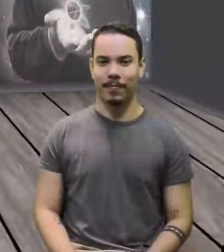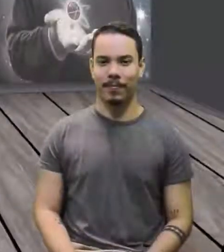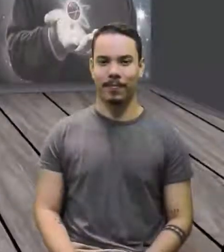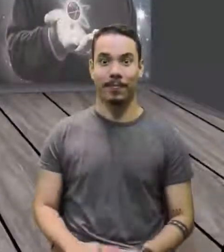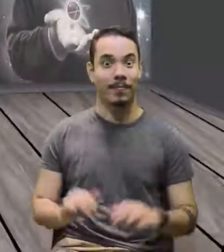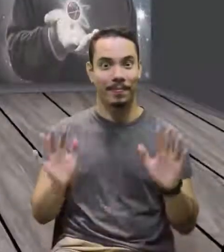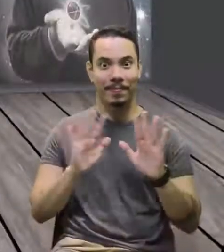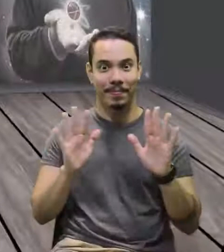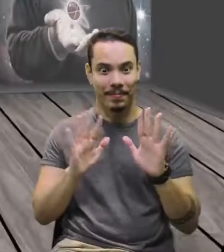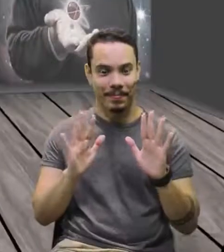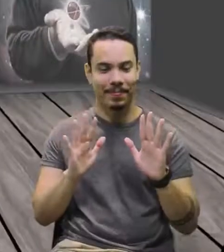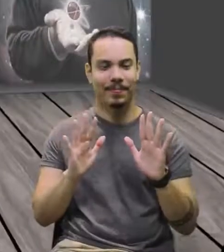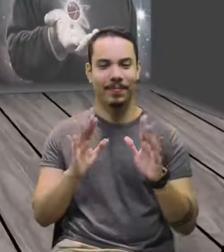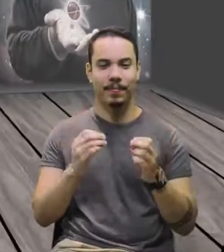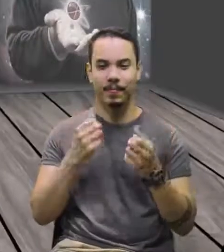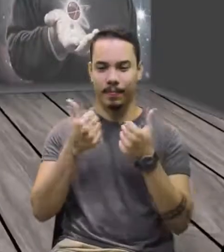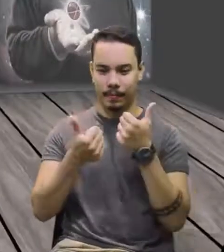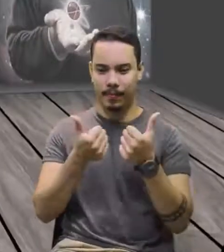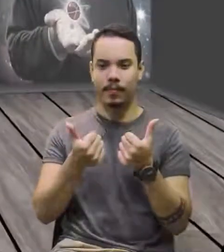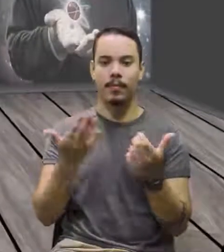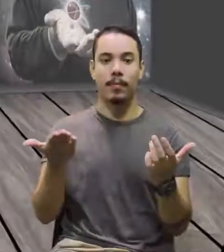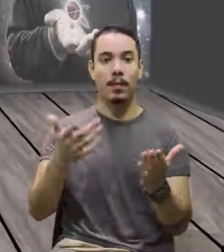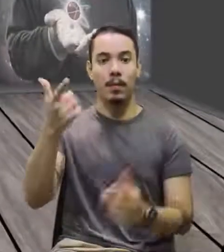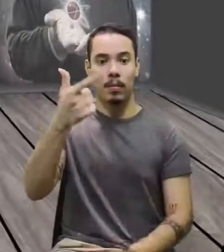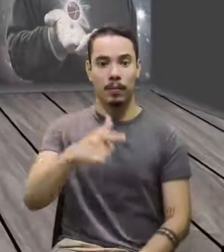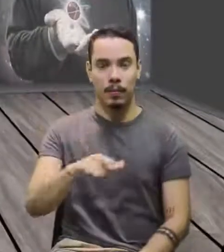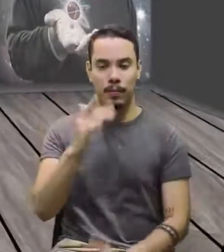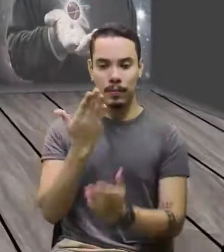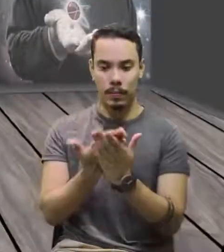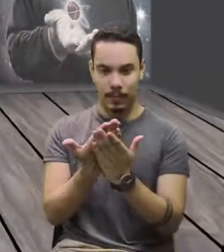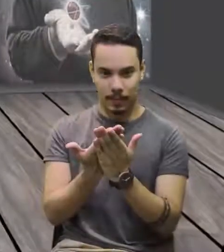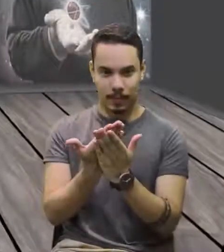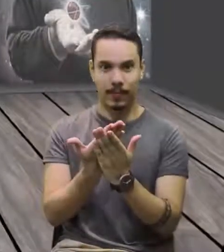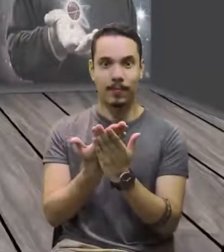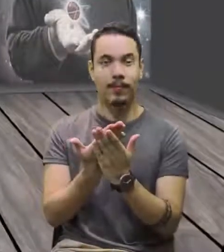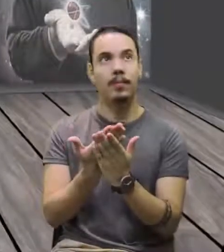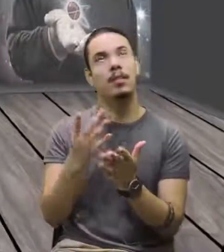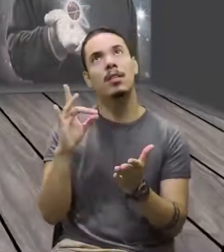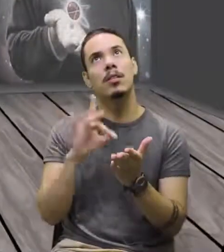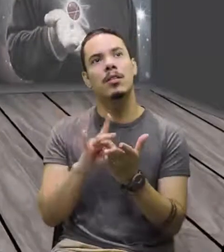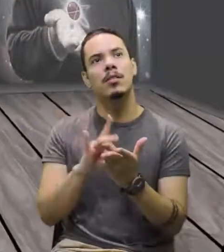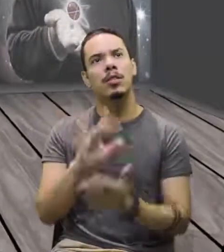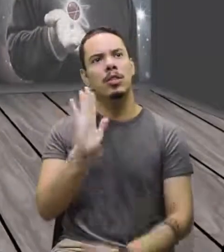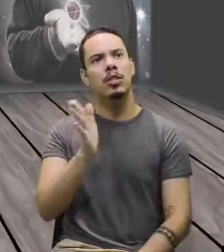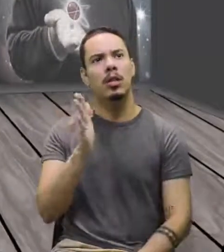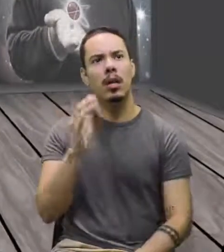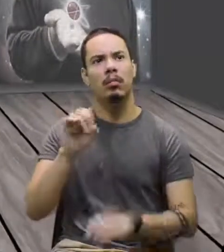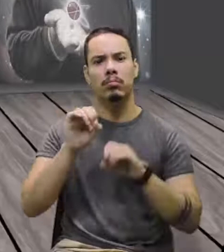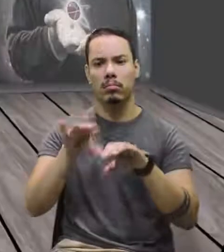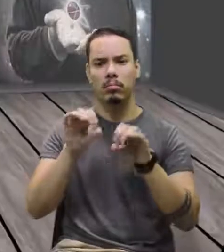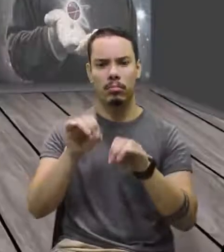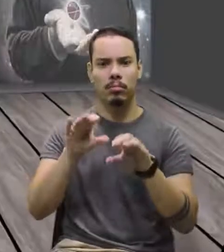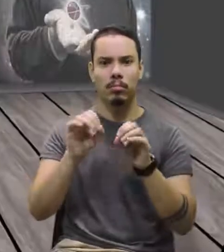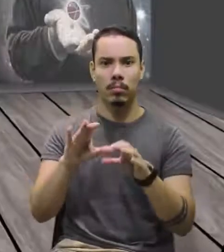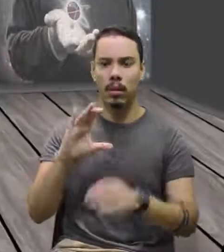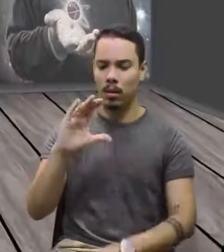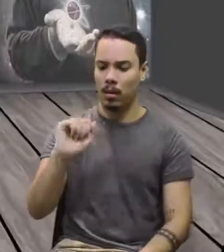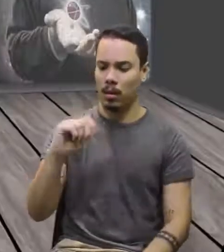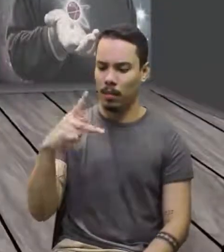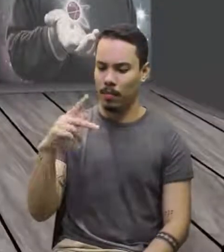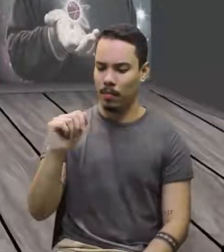Olha aí, pessoal. Estamos aí com mais uma aula, né? Na verdade, nós trabalhamos o quê? Trabalhamos aí capacitores,